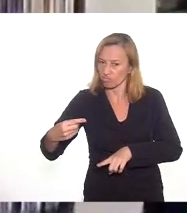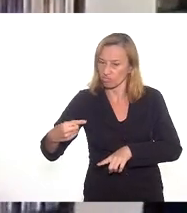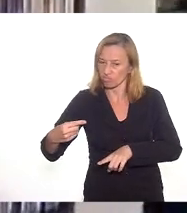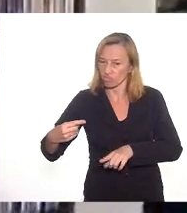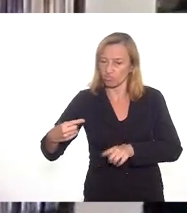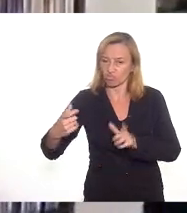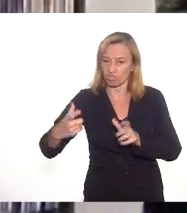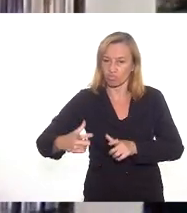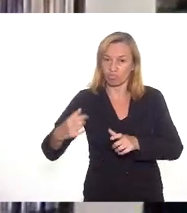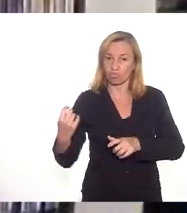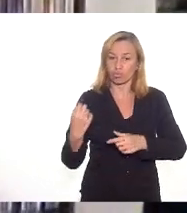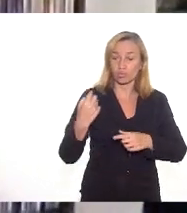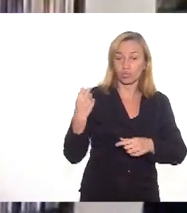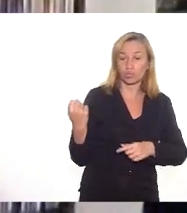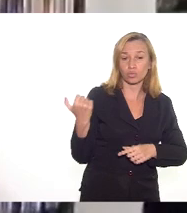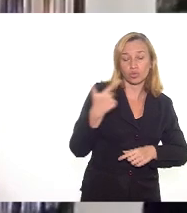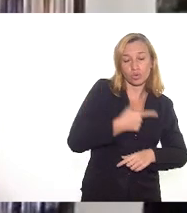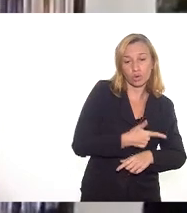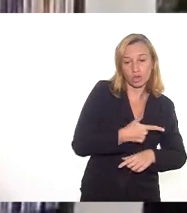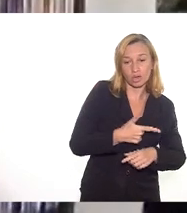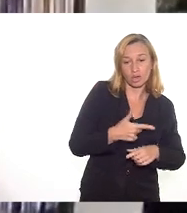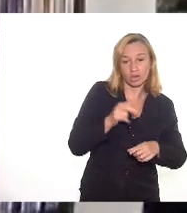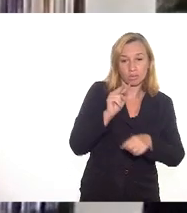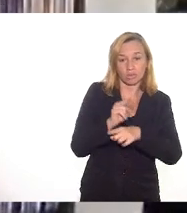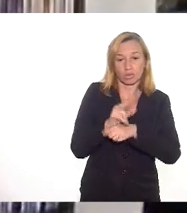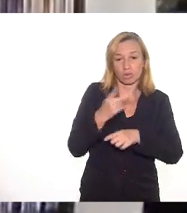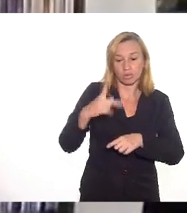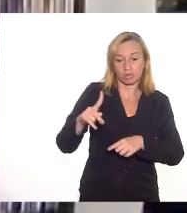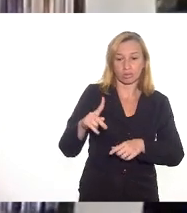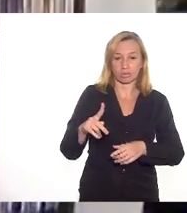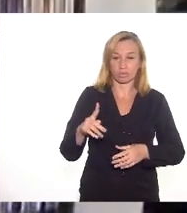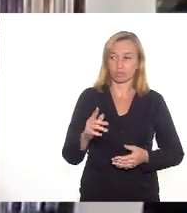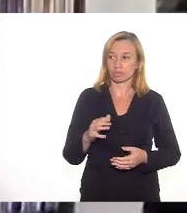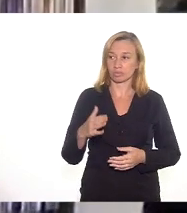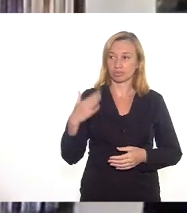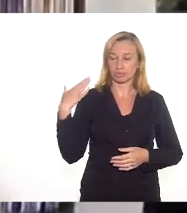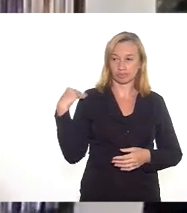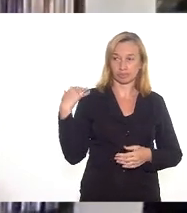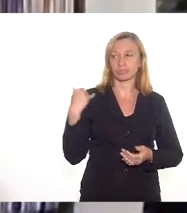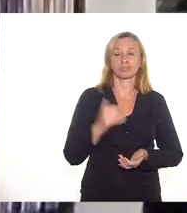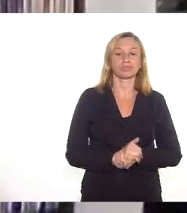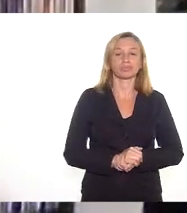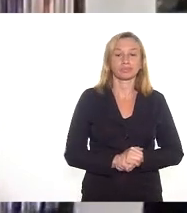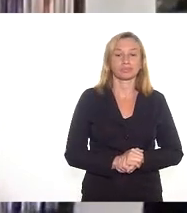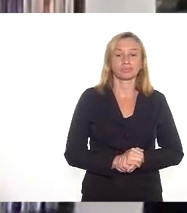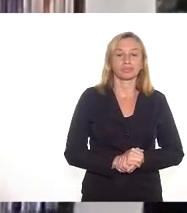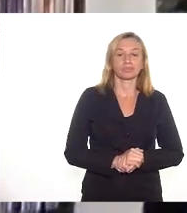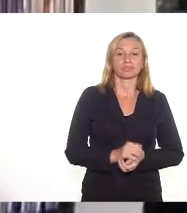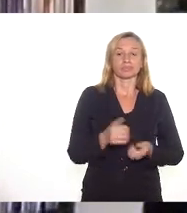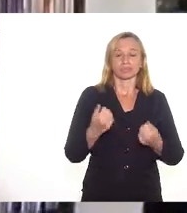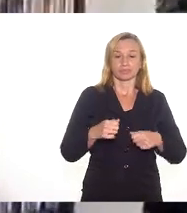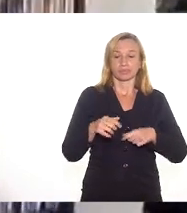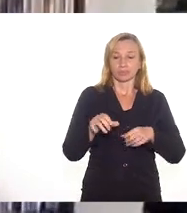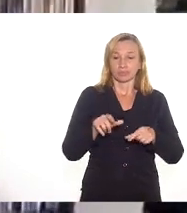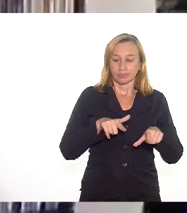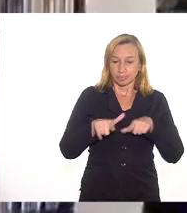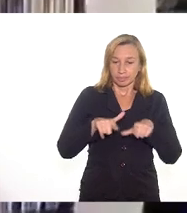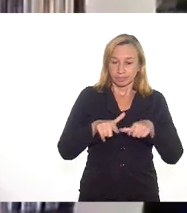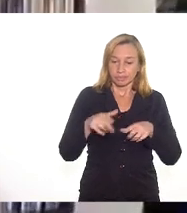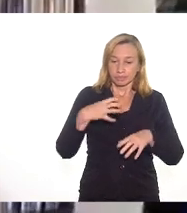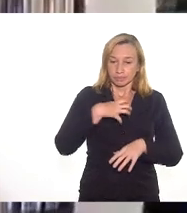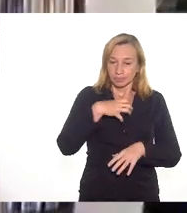lado dele. E eu acho que a gente deva trabalhar no sentido de defender aquilo que a gente acha que é correto.